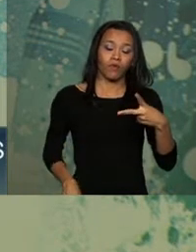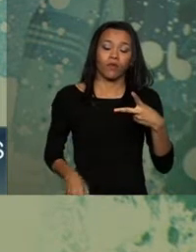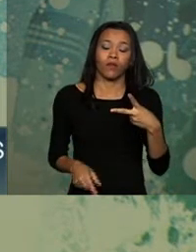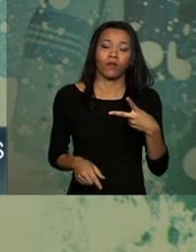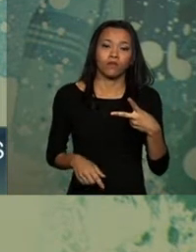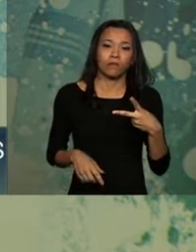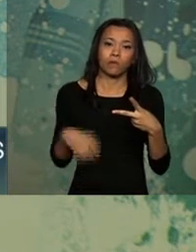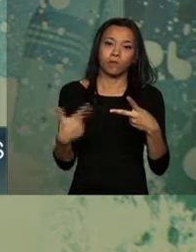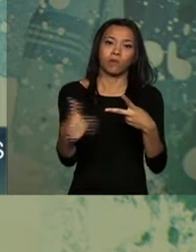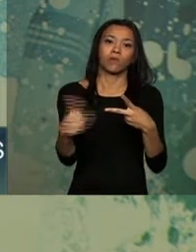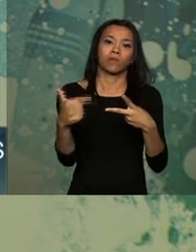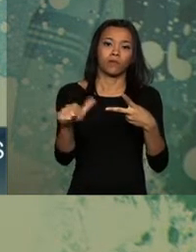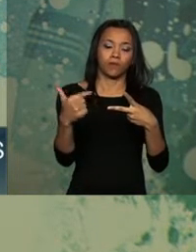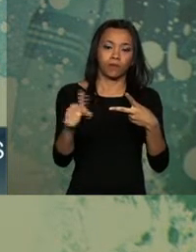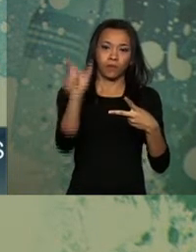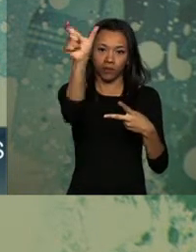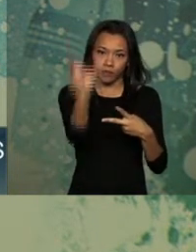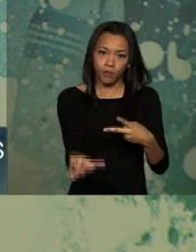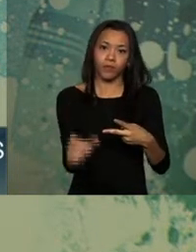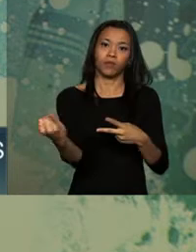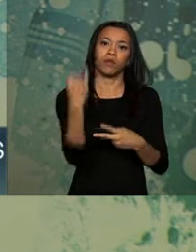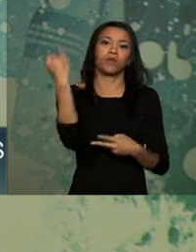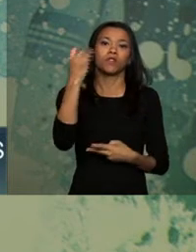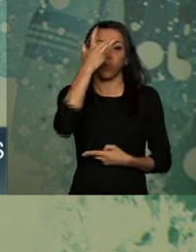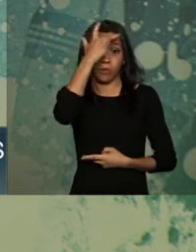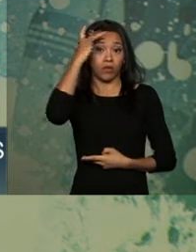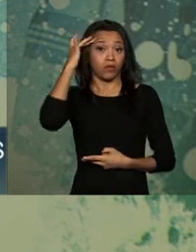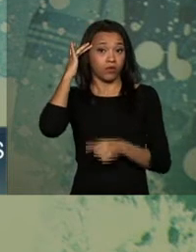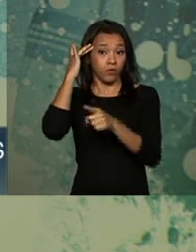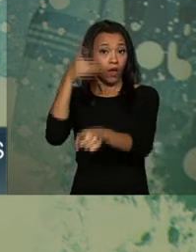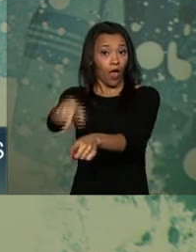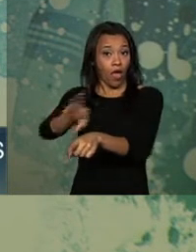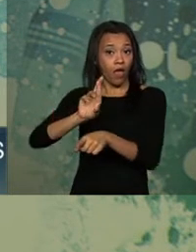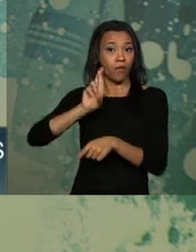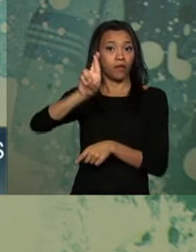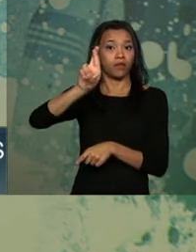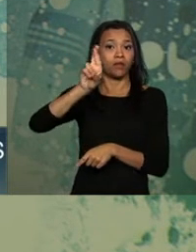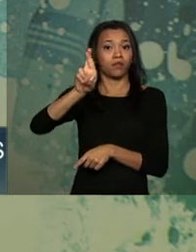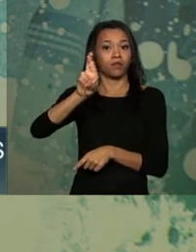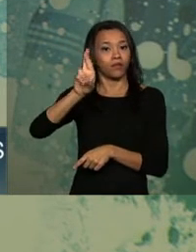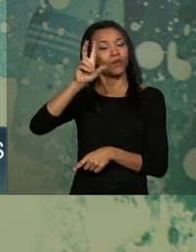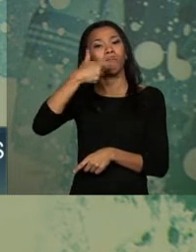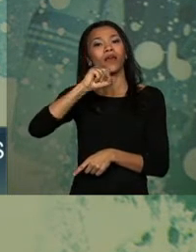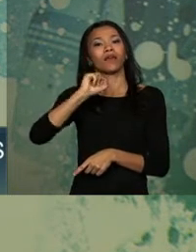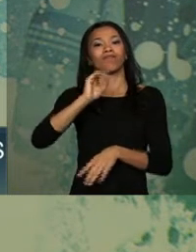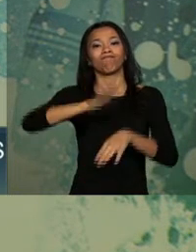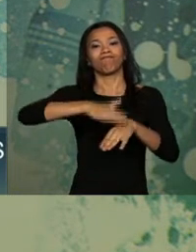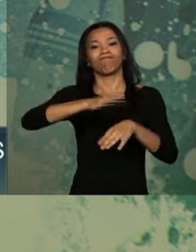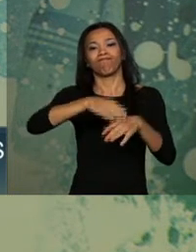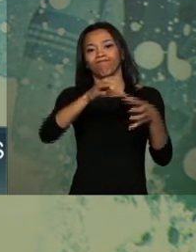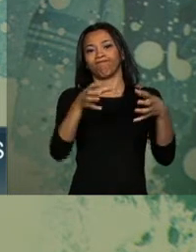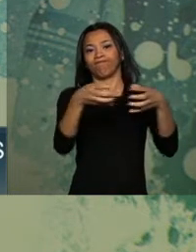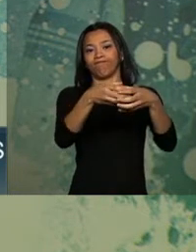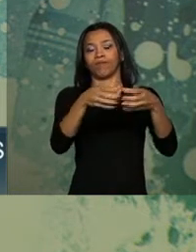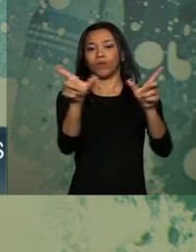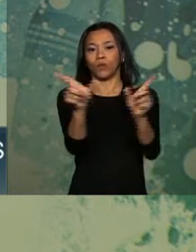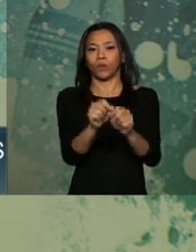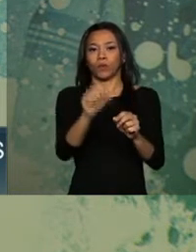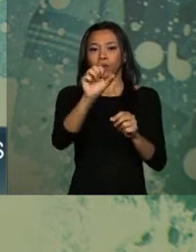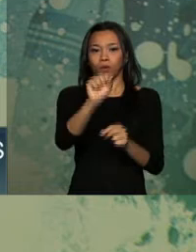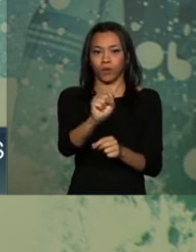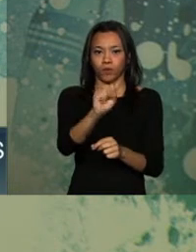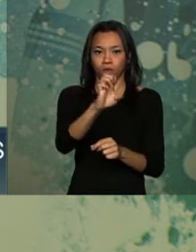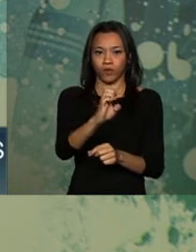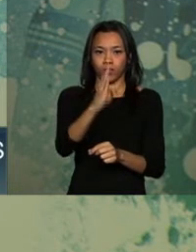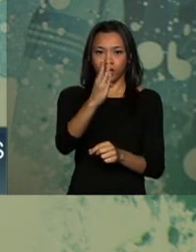muito importante do Bruno Quick, também representando o nosso querido SEBRAE, o Paulo Okamoto, o